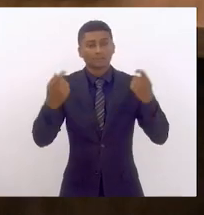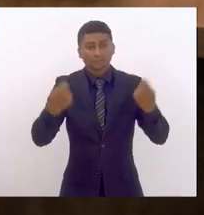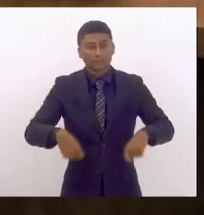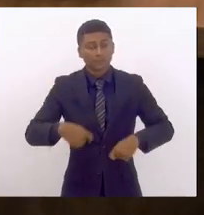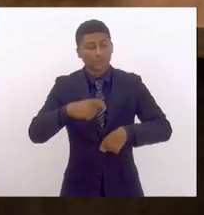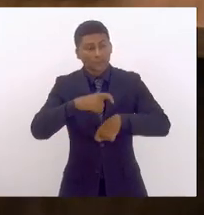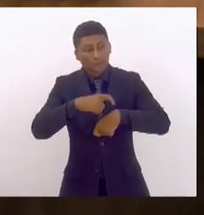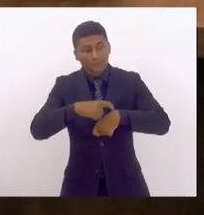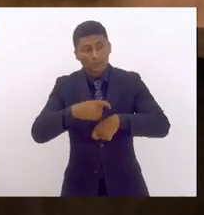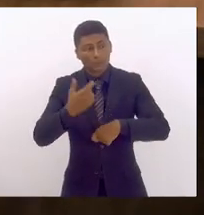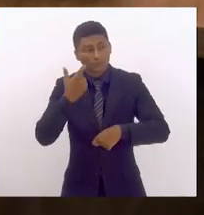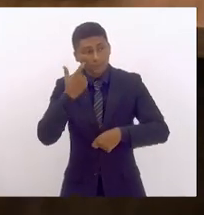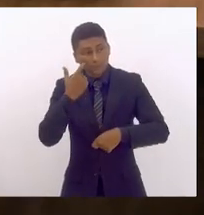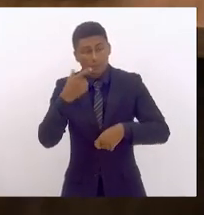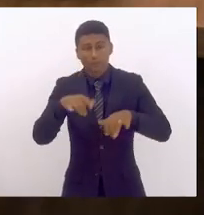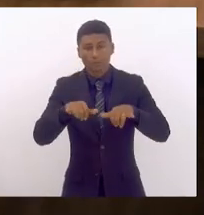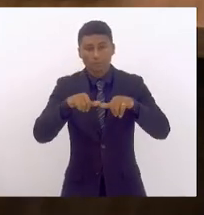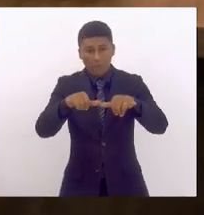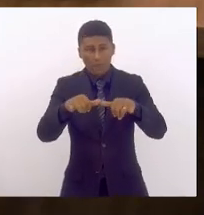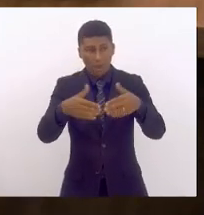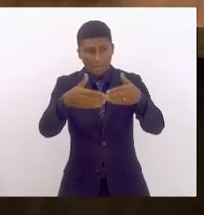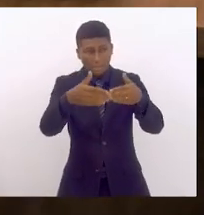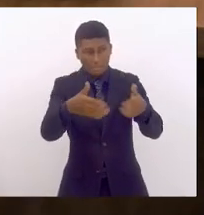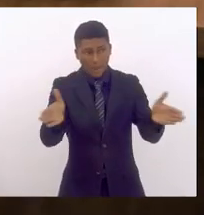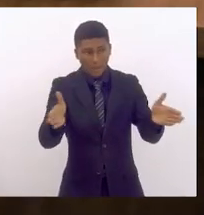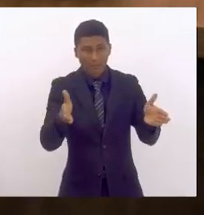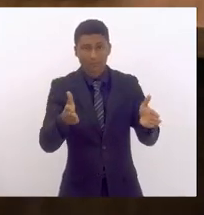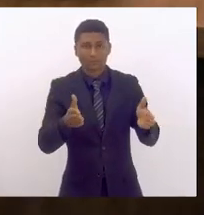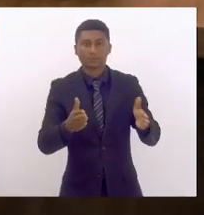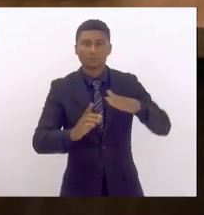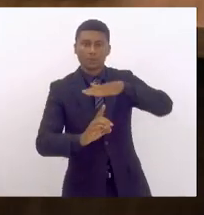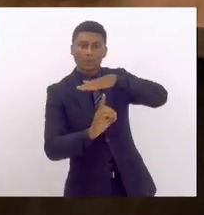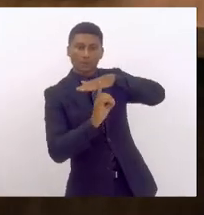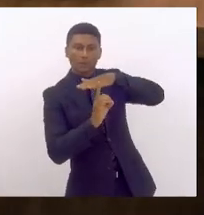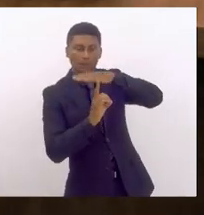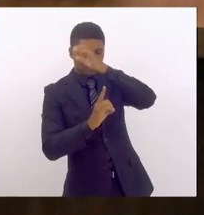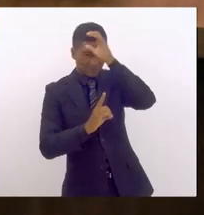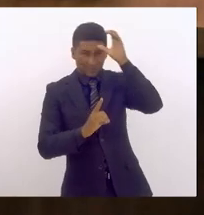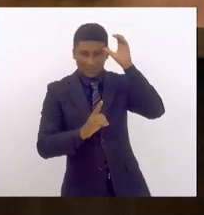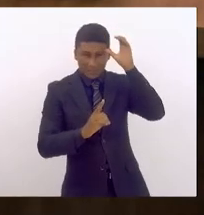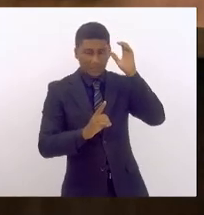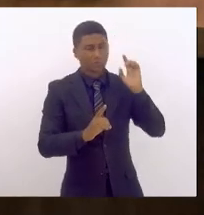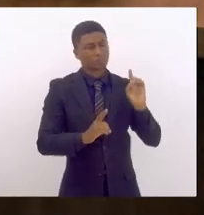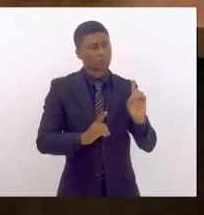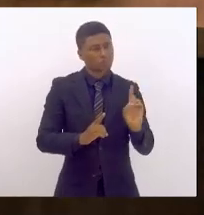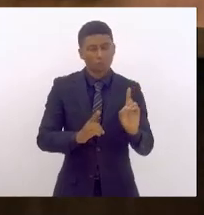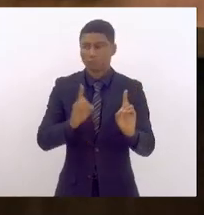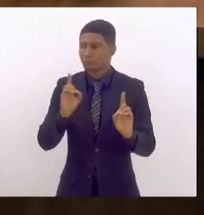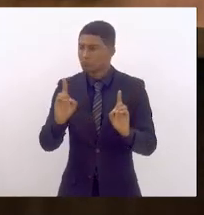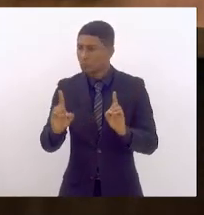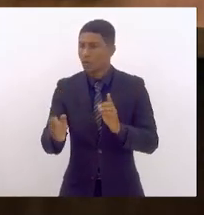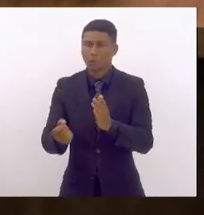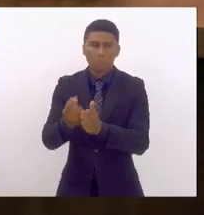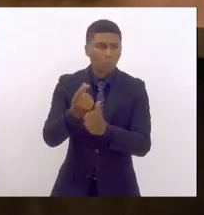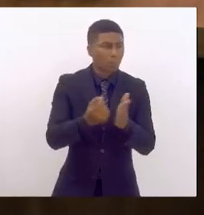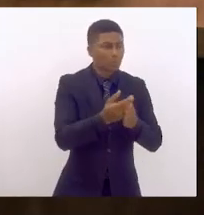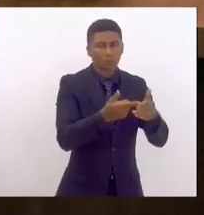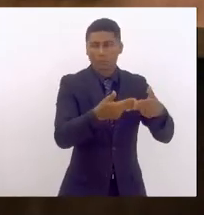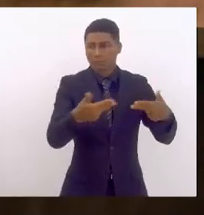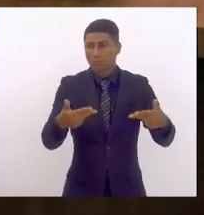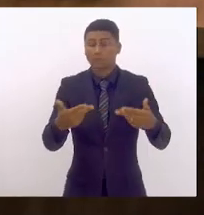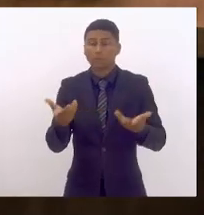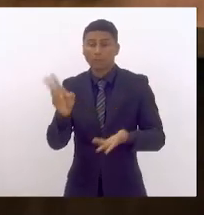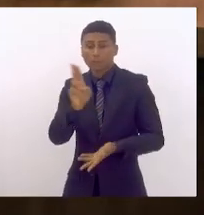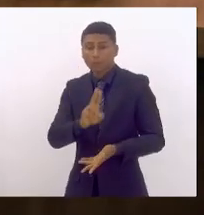horários de funcionamento desse Supermercado quando os clientes estão ali dentro comprando consumindo enfim que usa essas